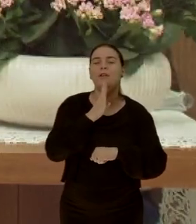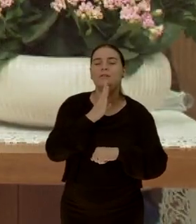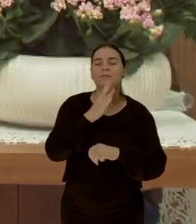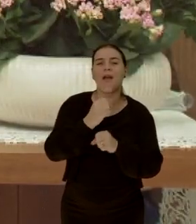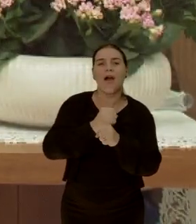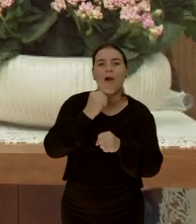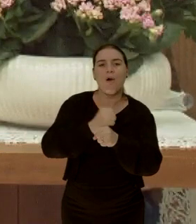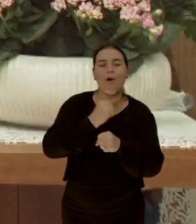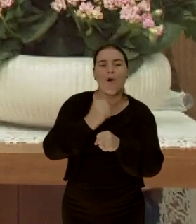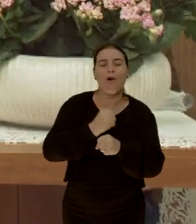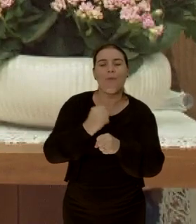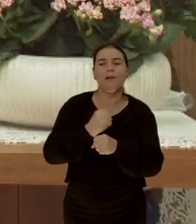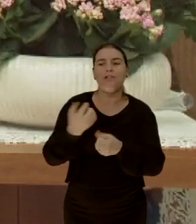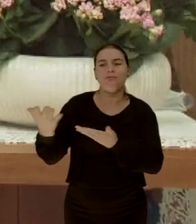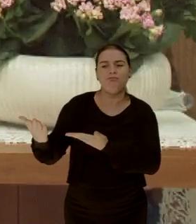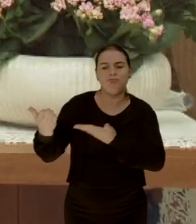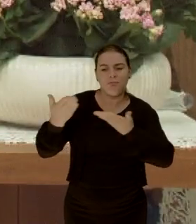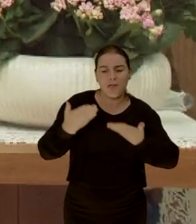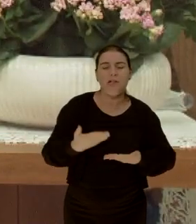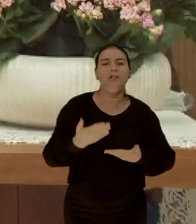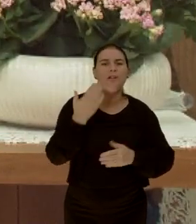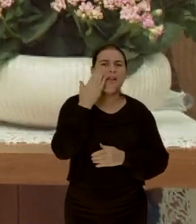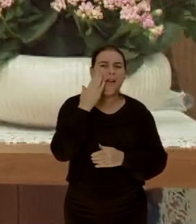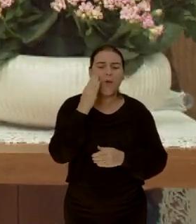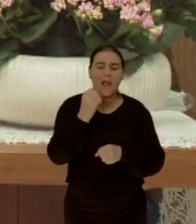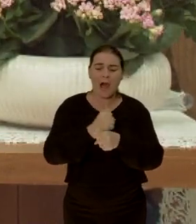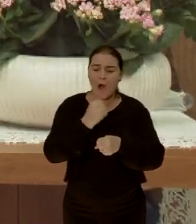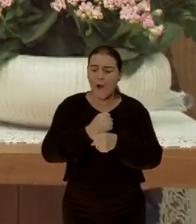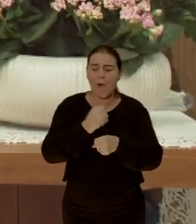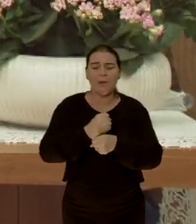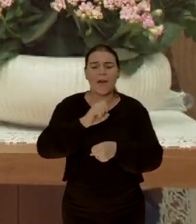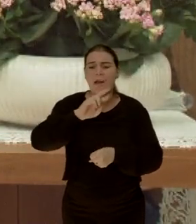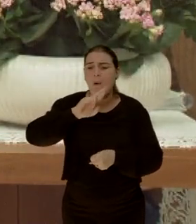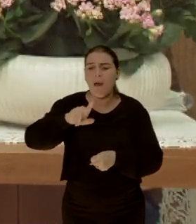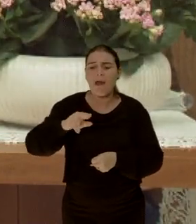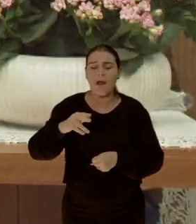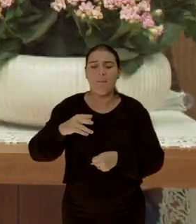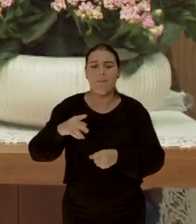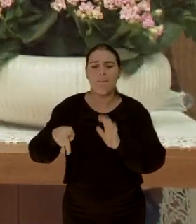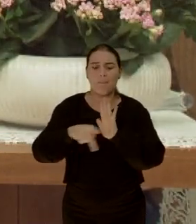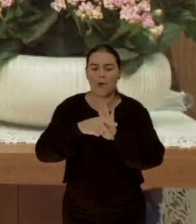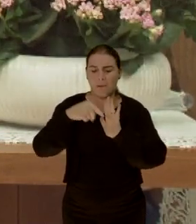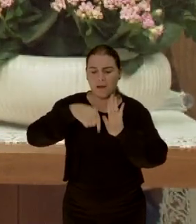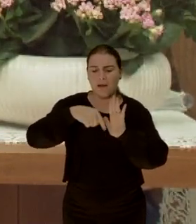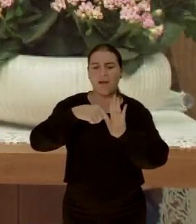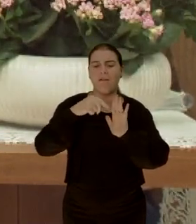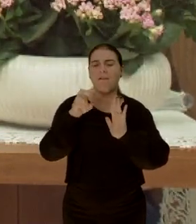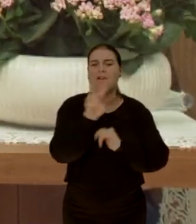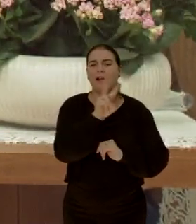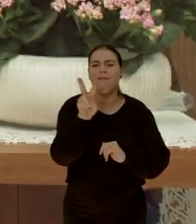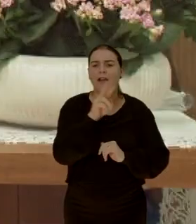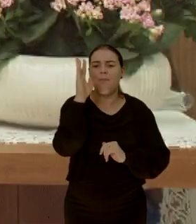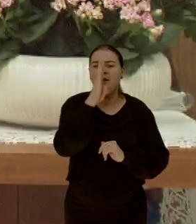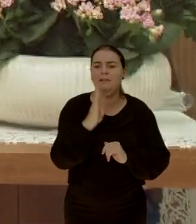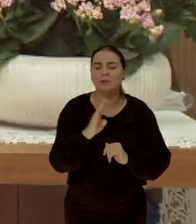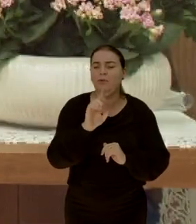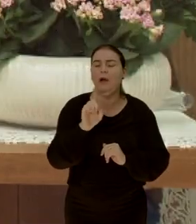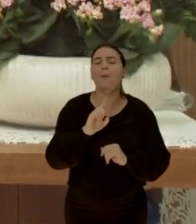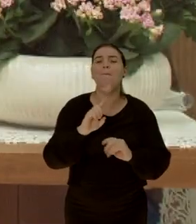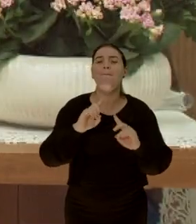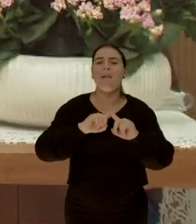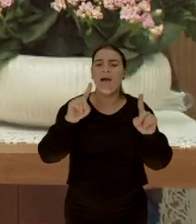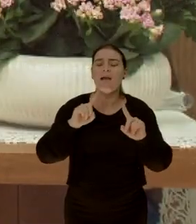E nós entendemos que a obra não era nossa, a obra era mundial, que precisávamos receber esse povo. Ele